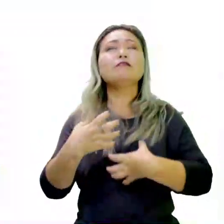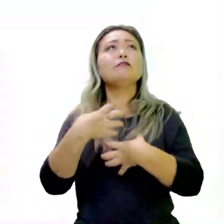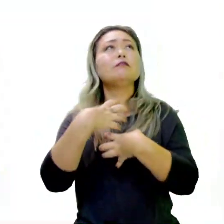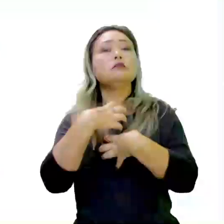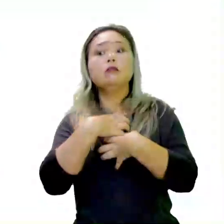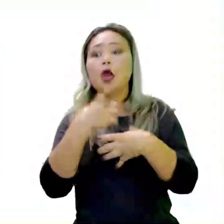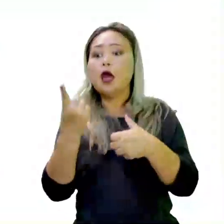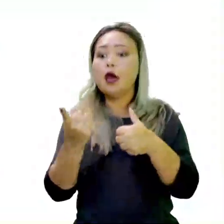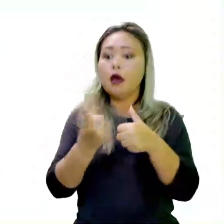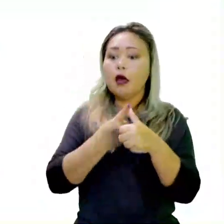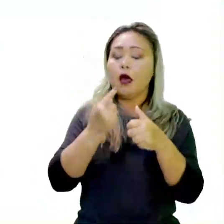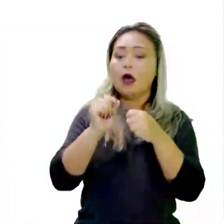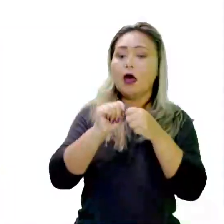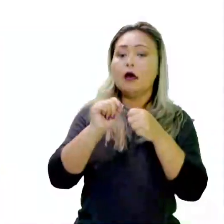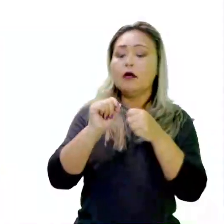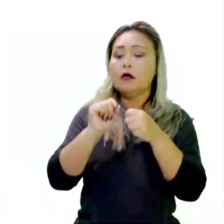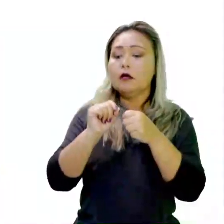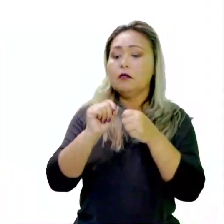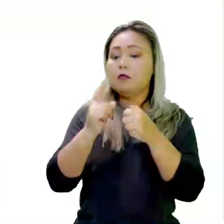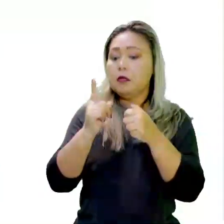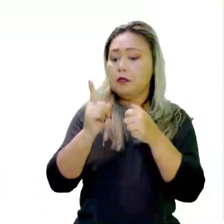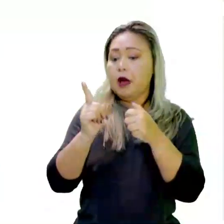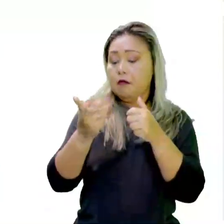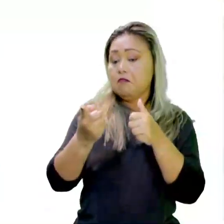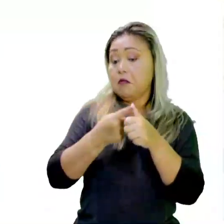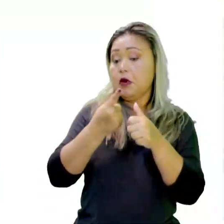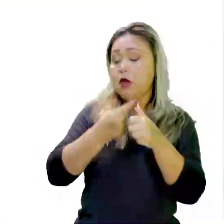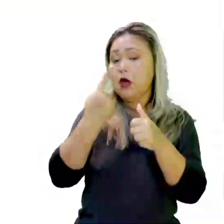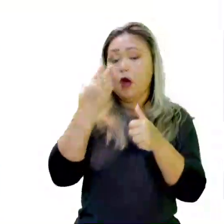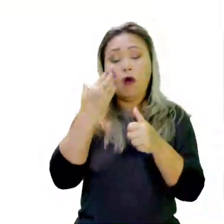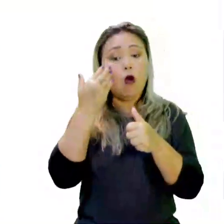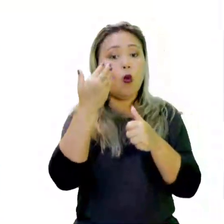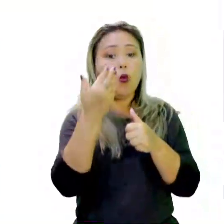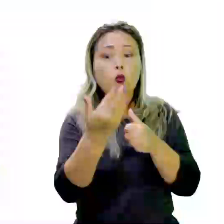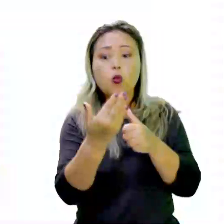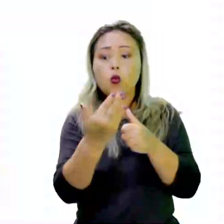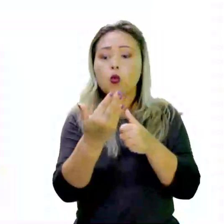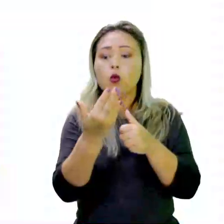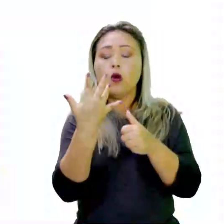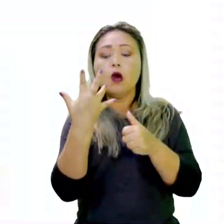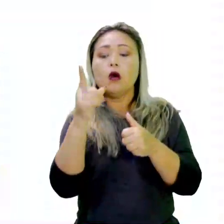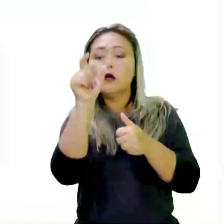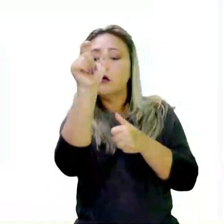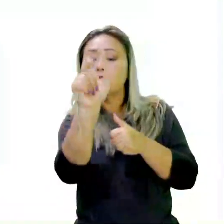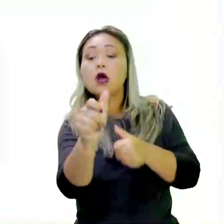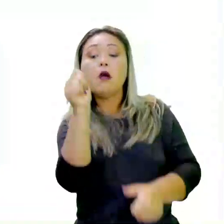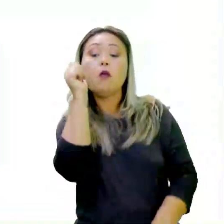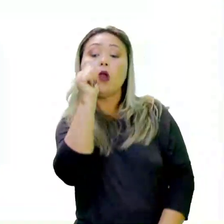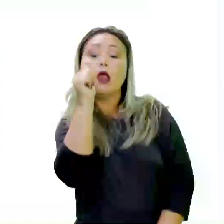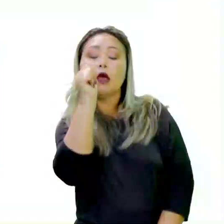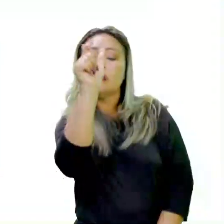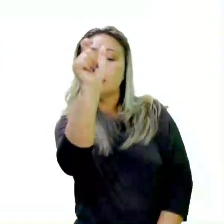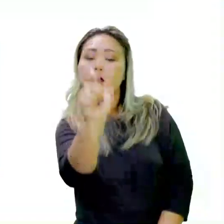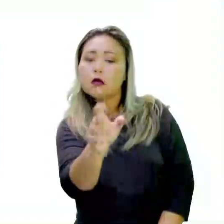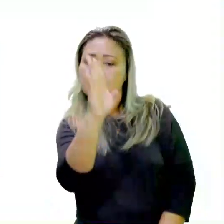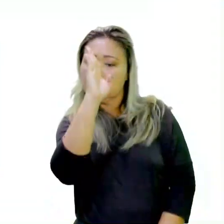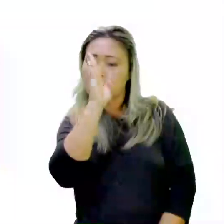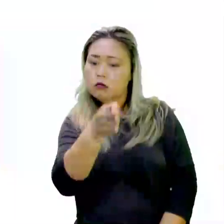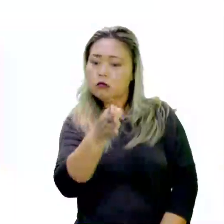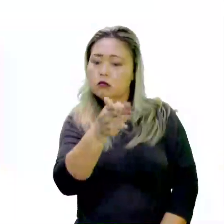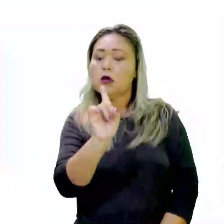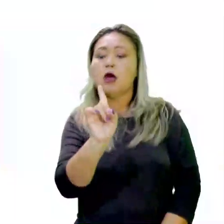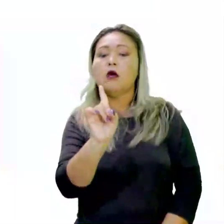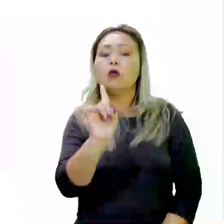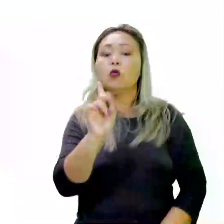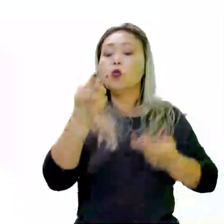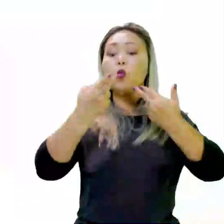E pela primeira vez eles passaram a ter um olhar artístico sobre a figura feminina, principalmente